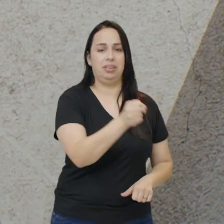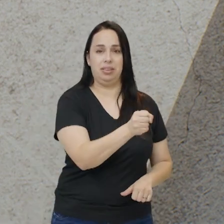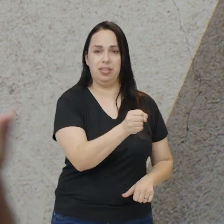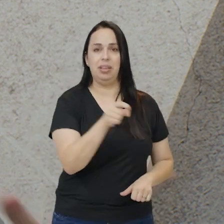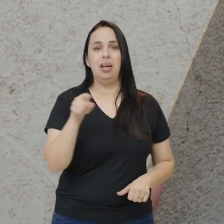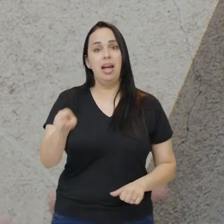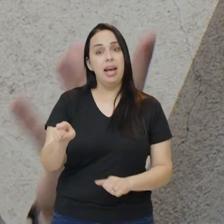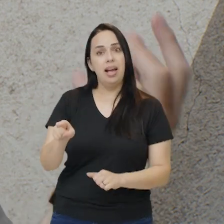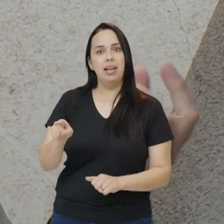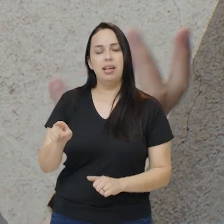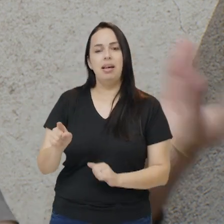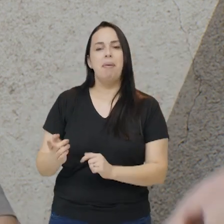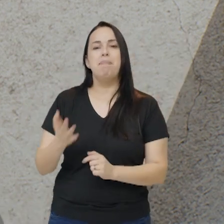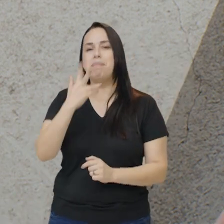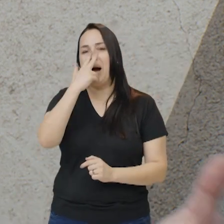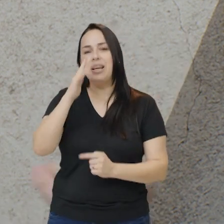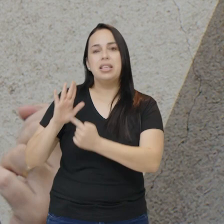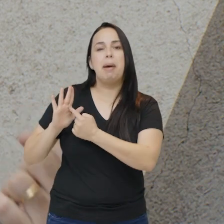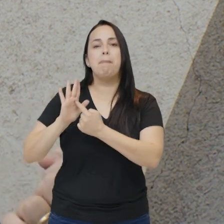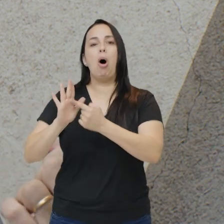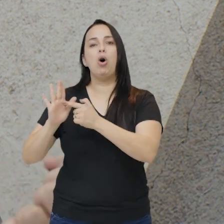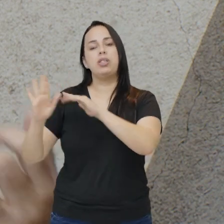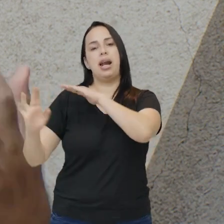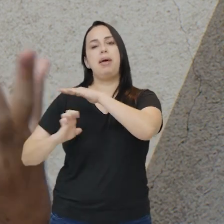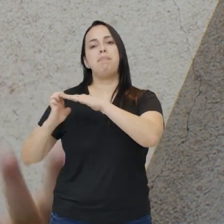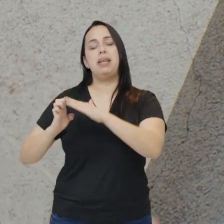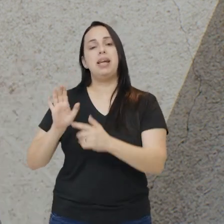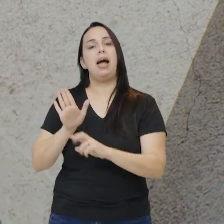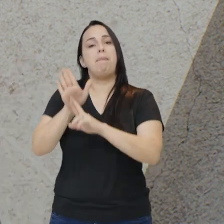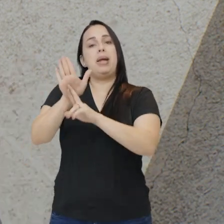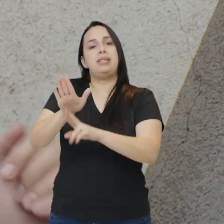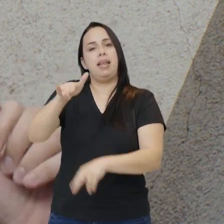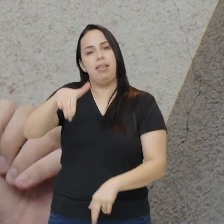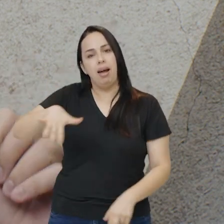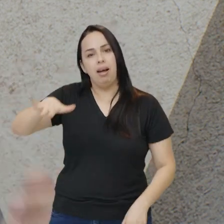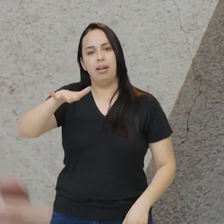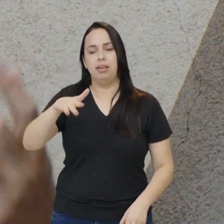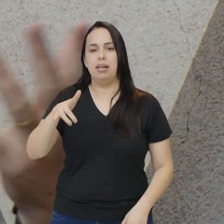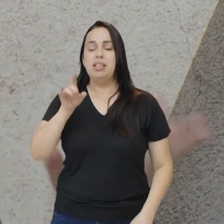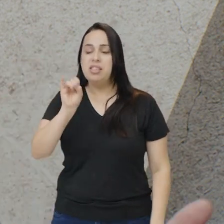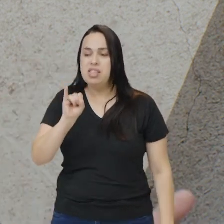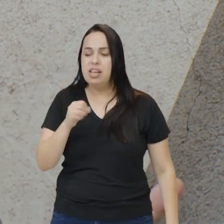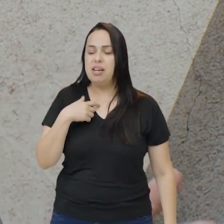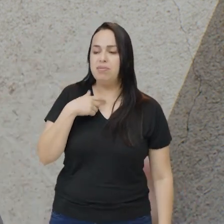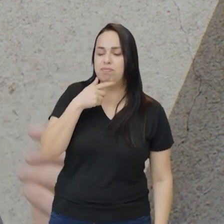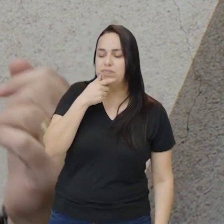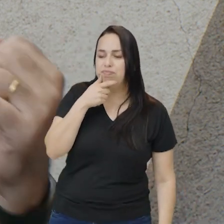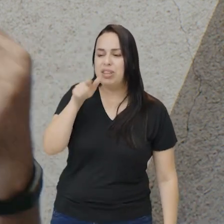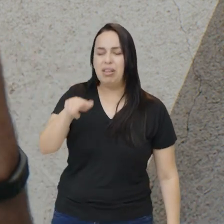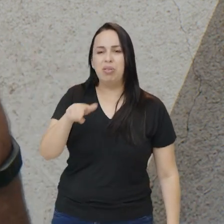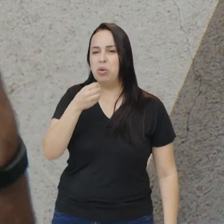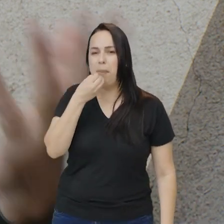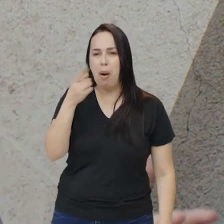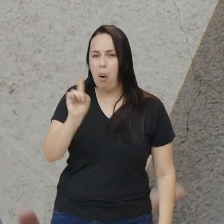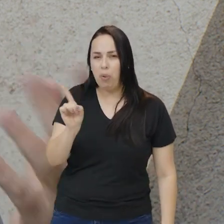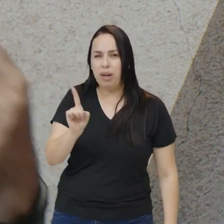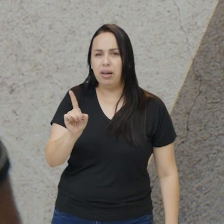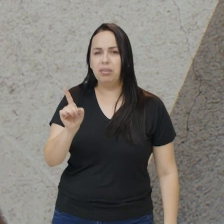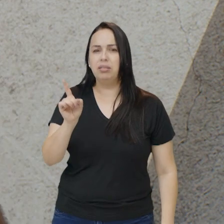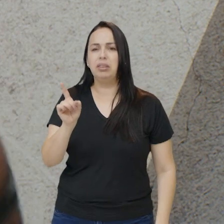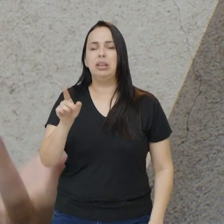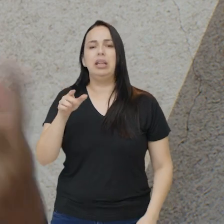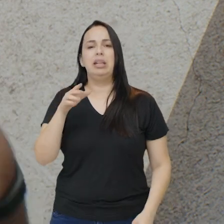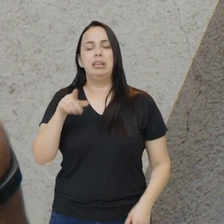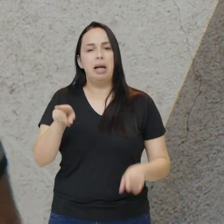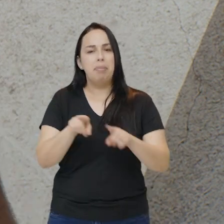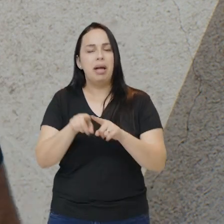a cara da empresa, é a cara daquele setor que está sendo repassada para o cliente. E ele não está vendo a pessoa, principalmente por isso. Então,